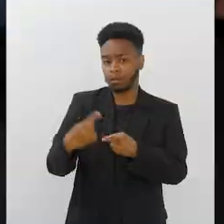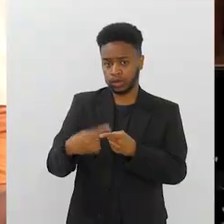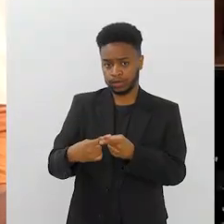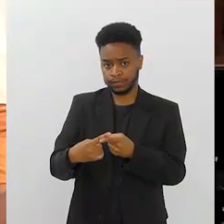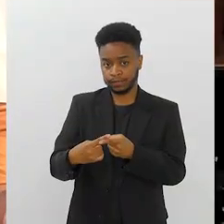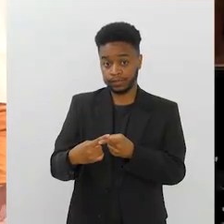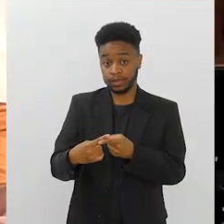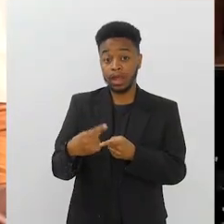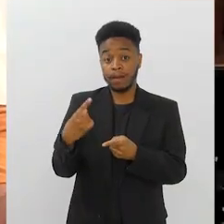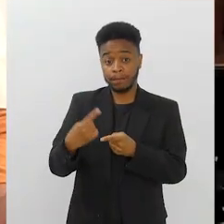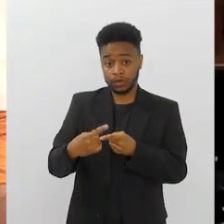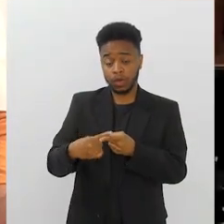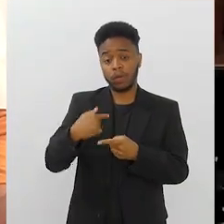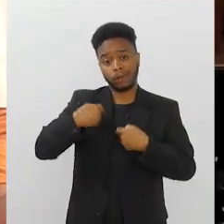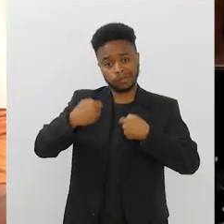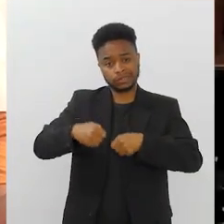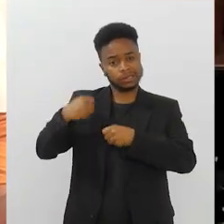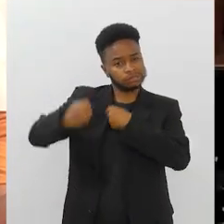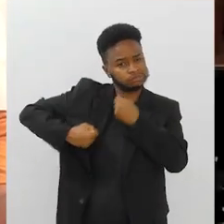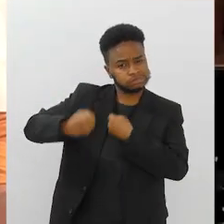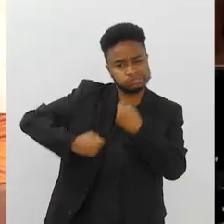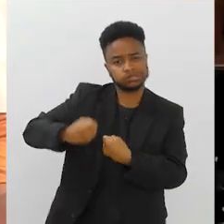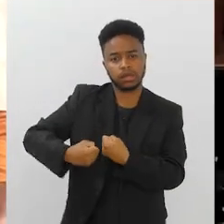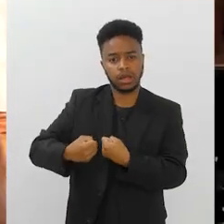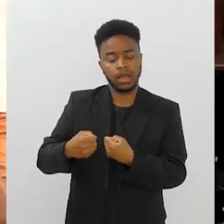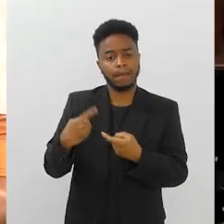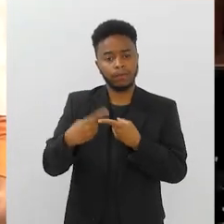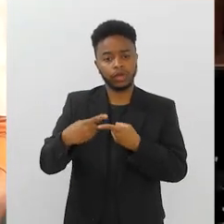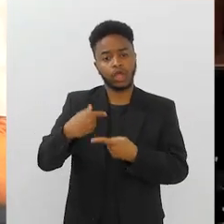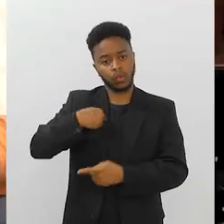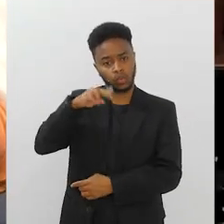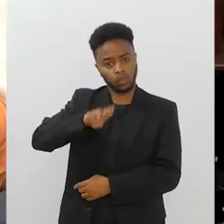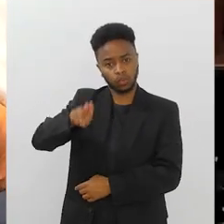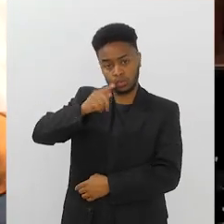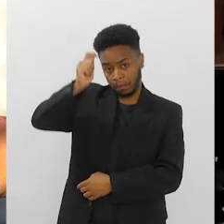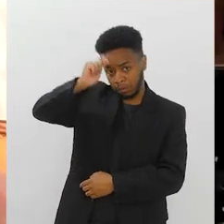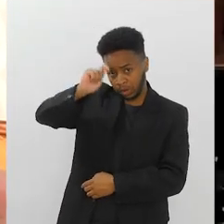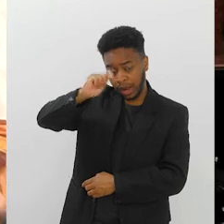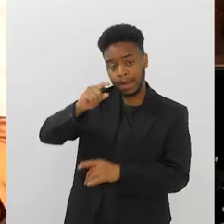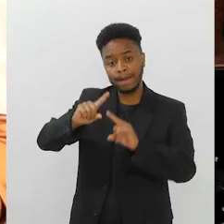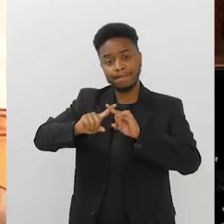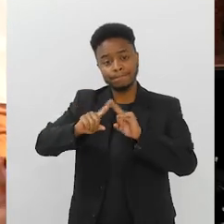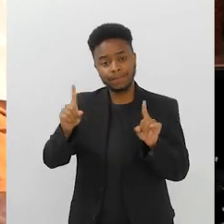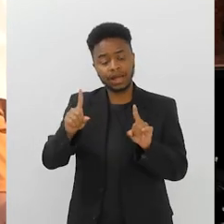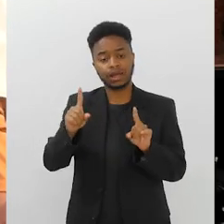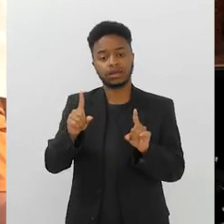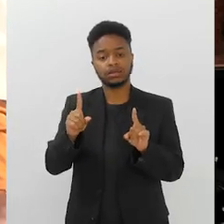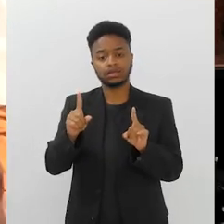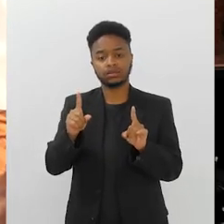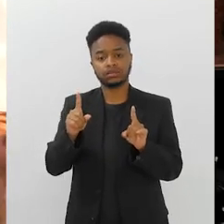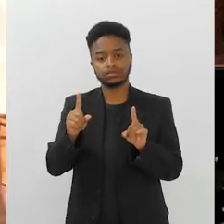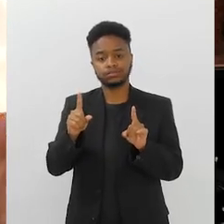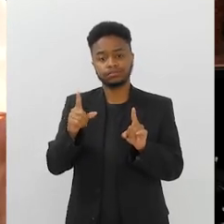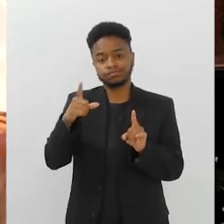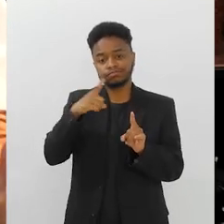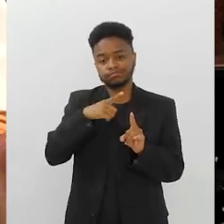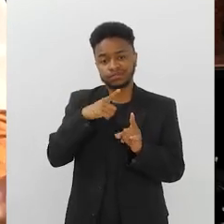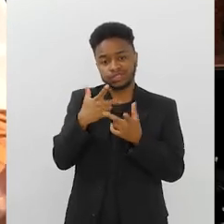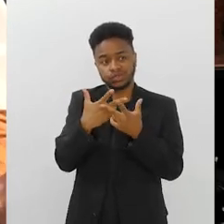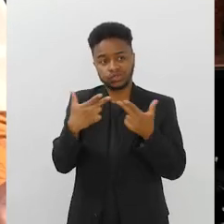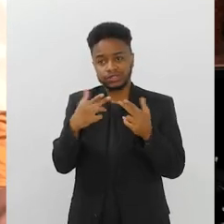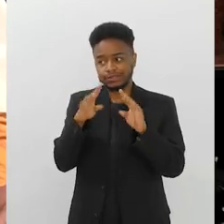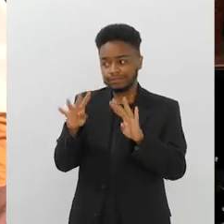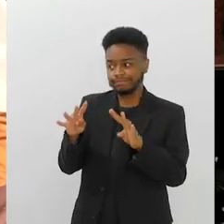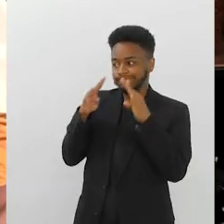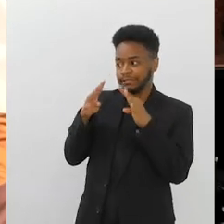Porque eu tive que correr muito gente apesar de tá de boné e tudo mais mas eu estava tinha algo